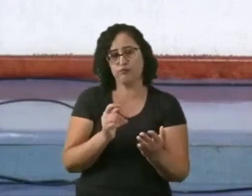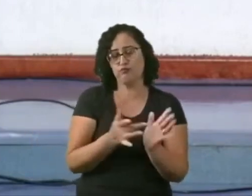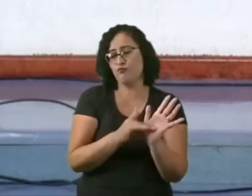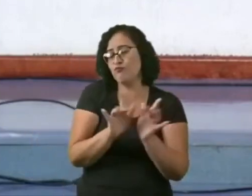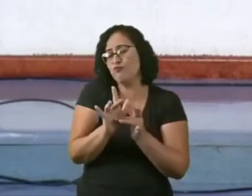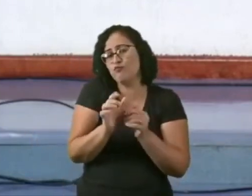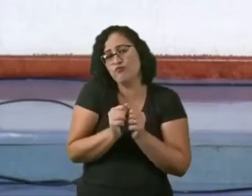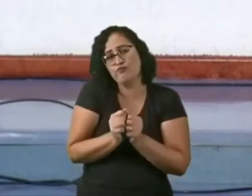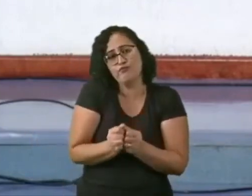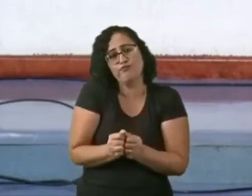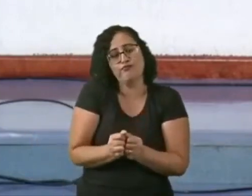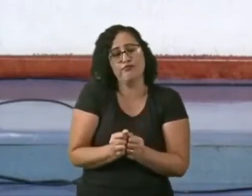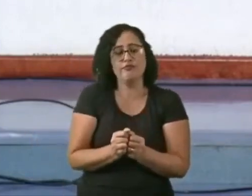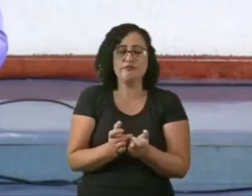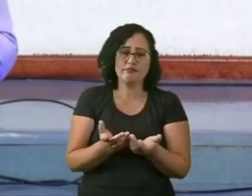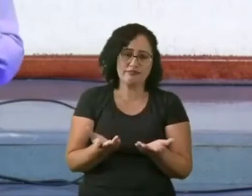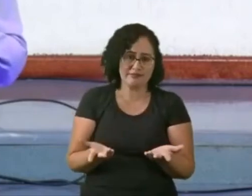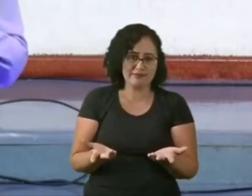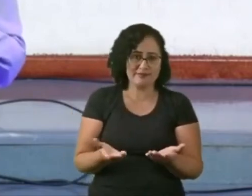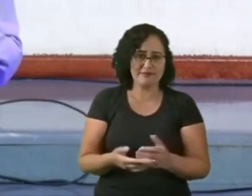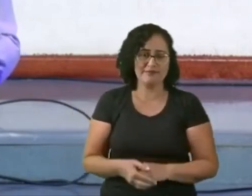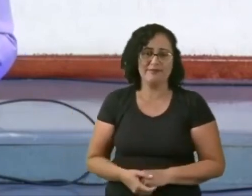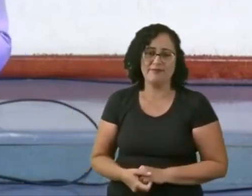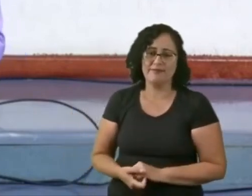de um teólogo, que ele diz: